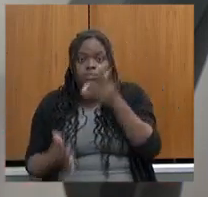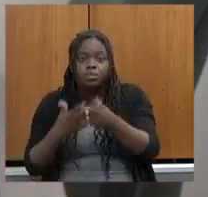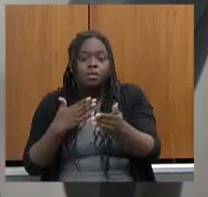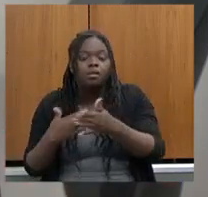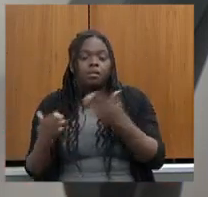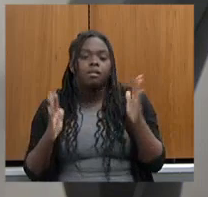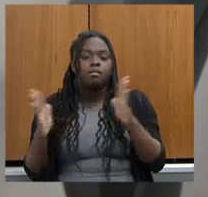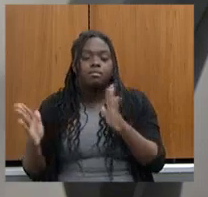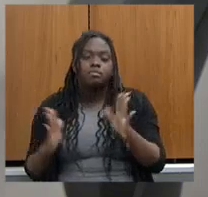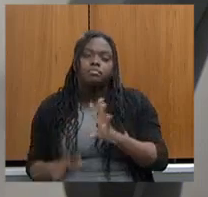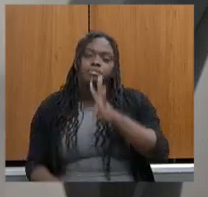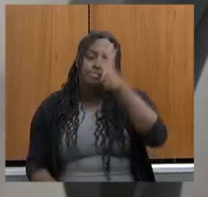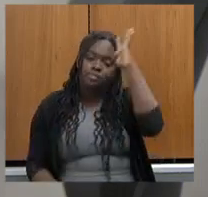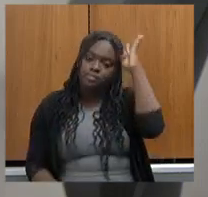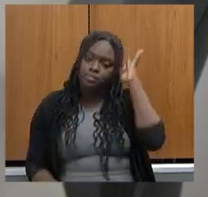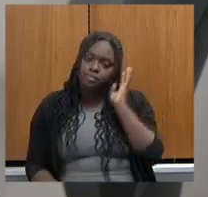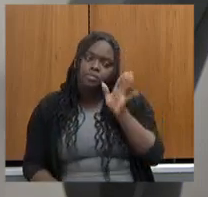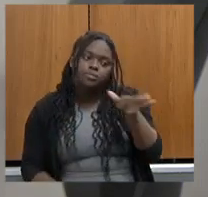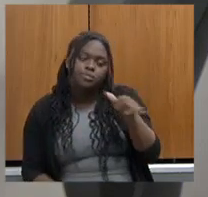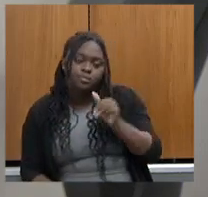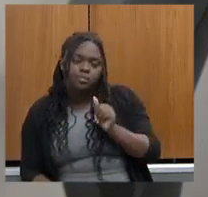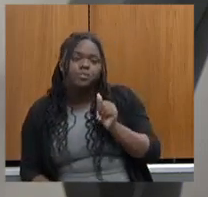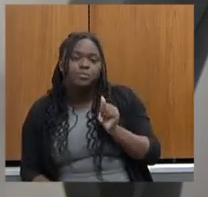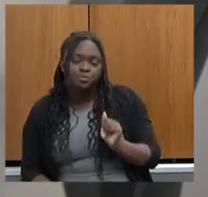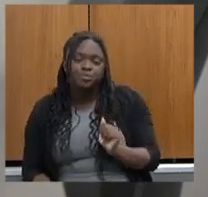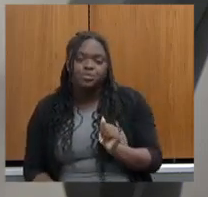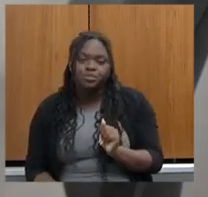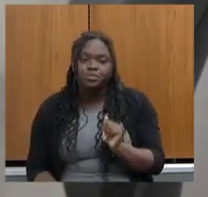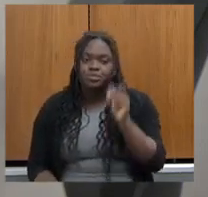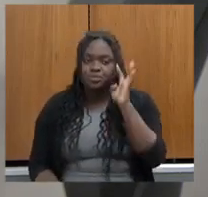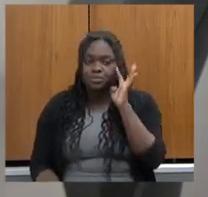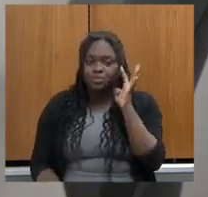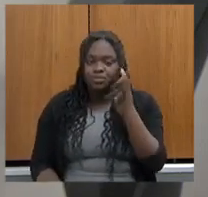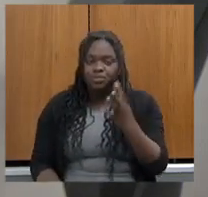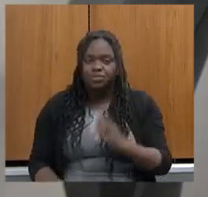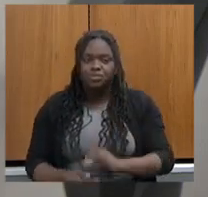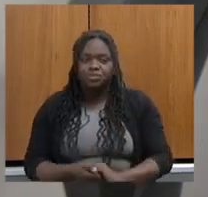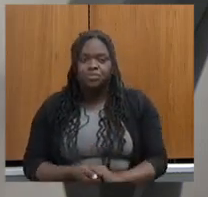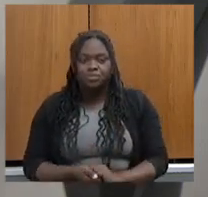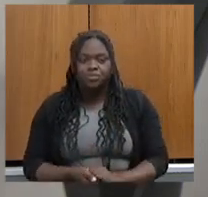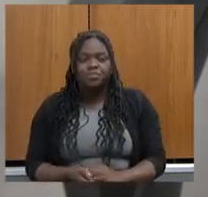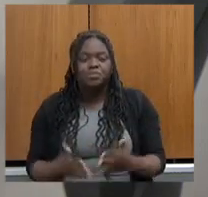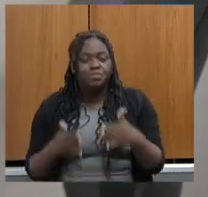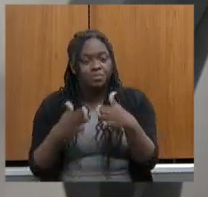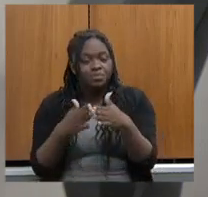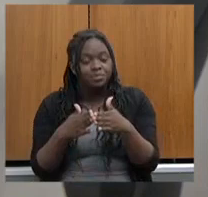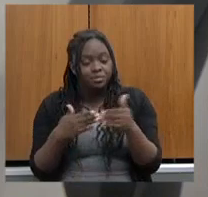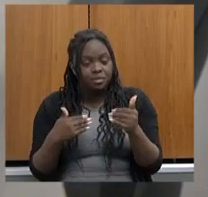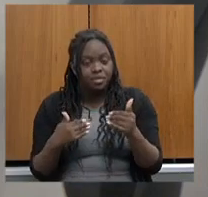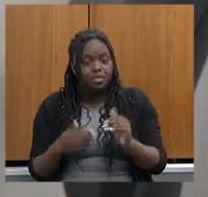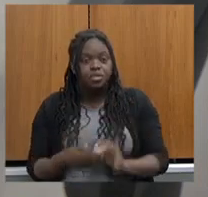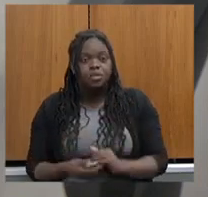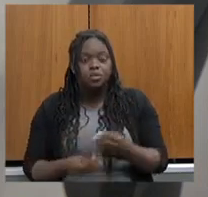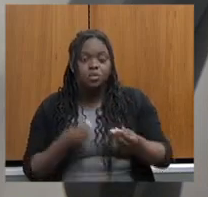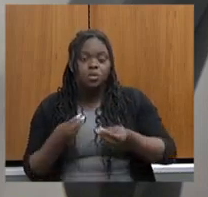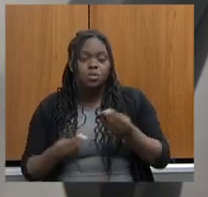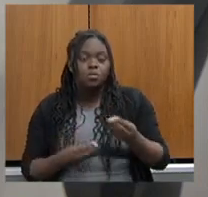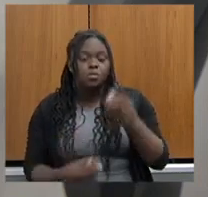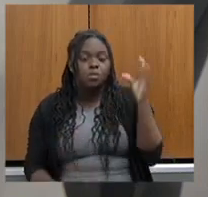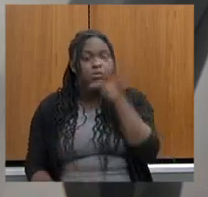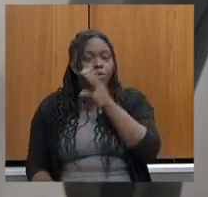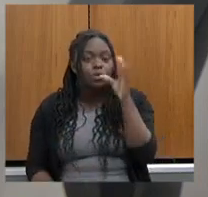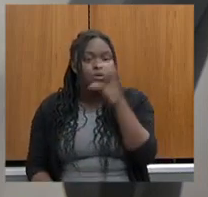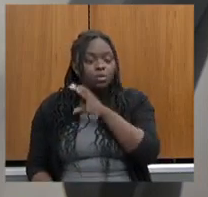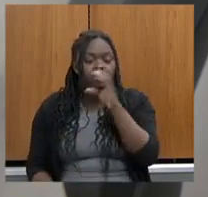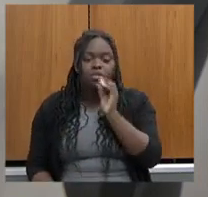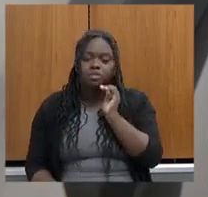o bombeiro acaba sendo requisitado né e pedido né com o máximo de urgência que